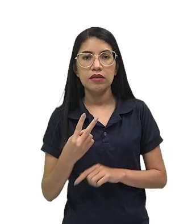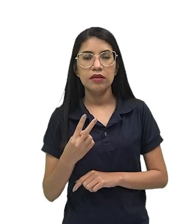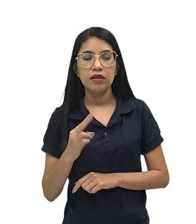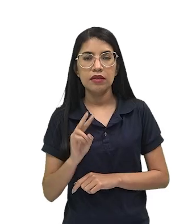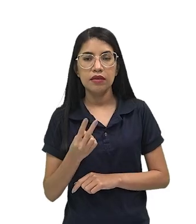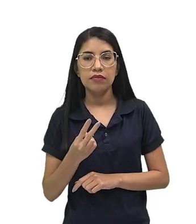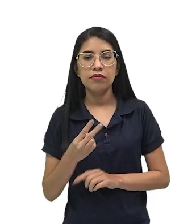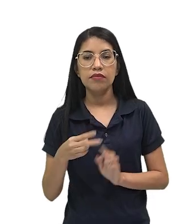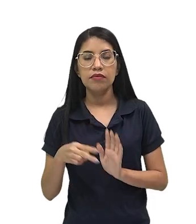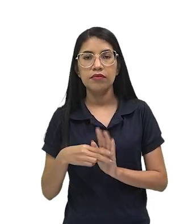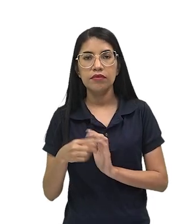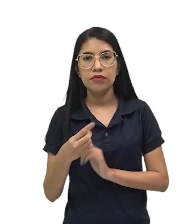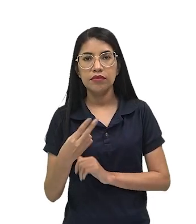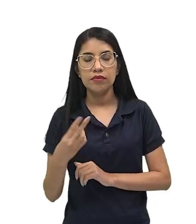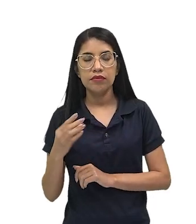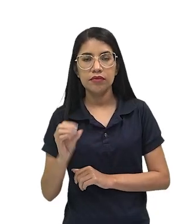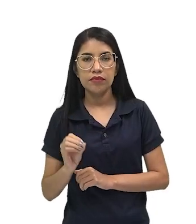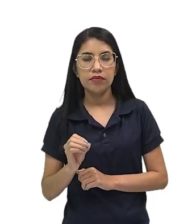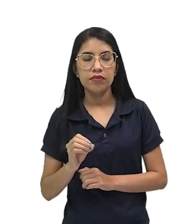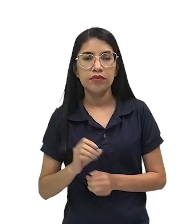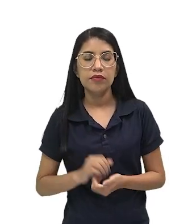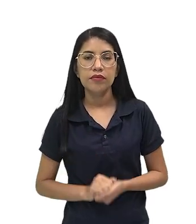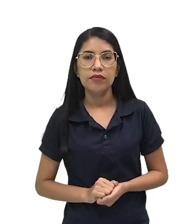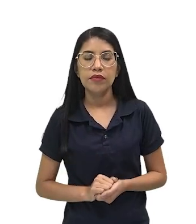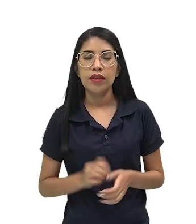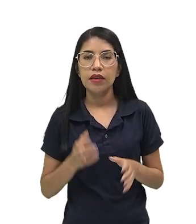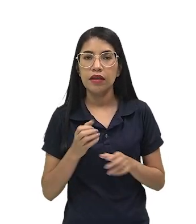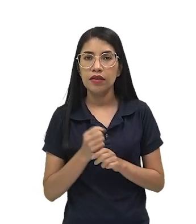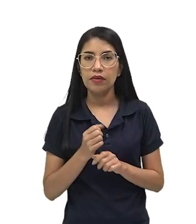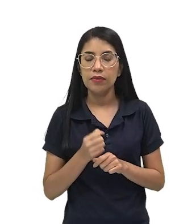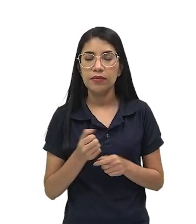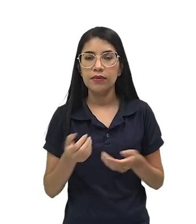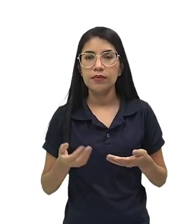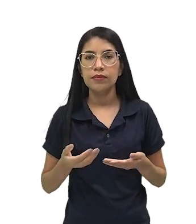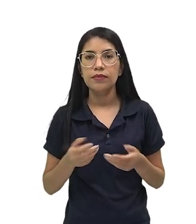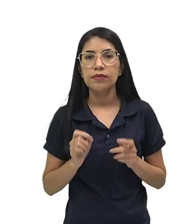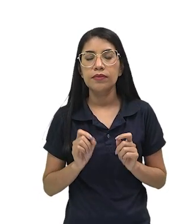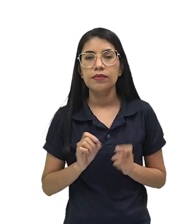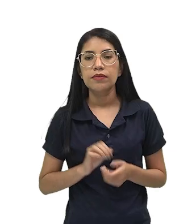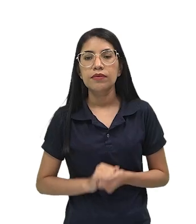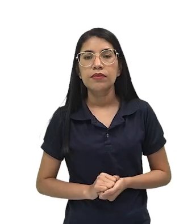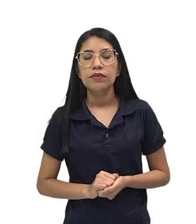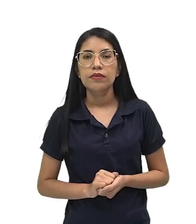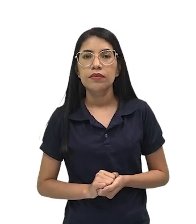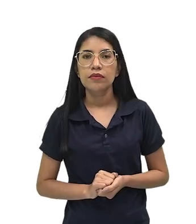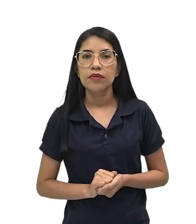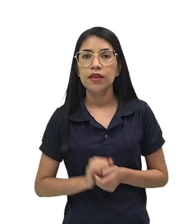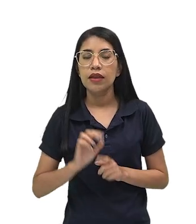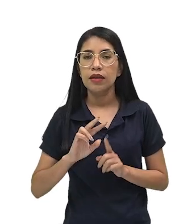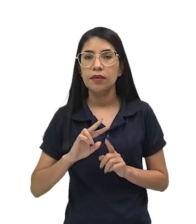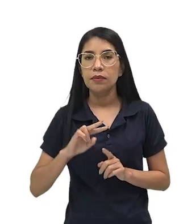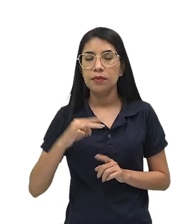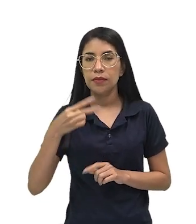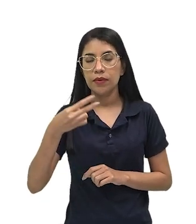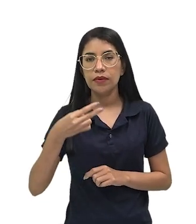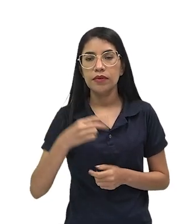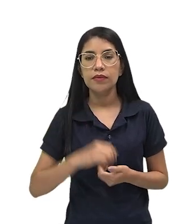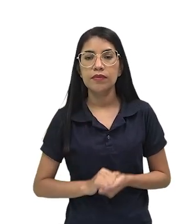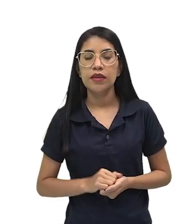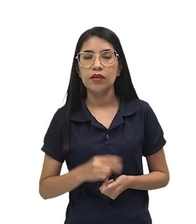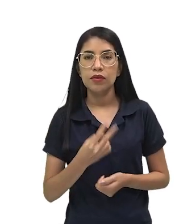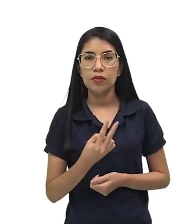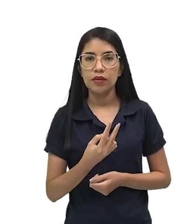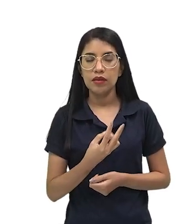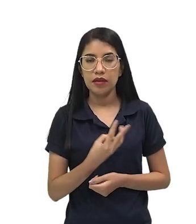porque é uma igualdade. Então vamos calcular aqui a Potência, então, ó, 3, 2